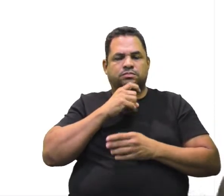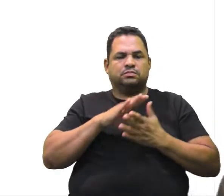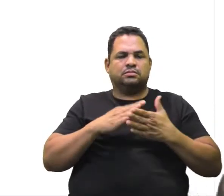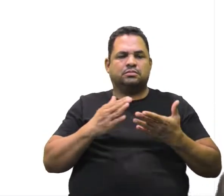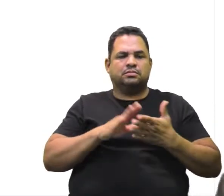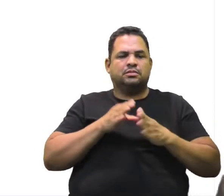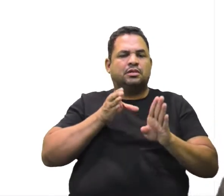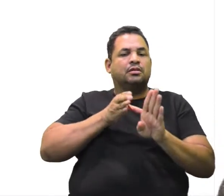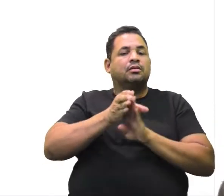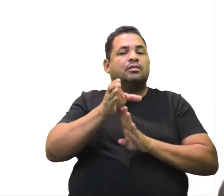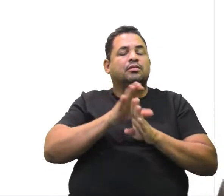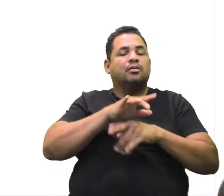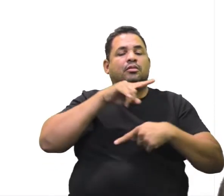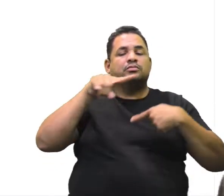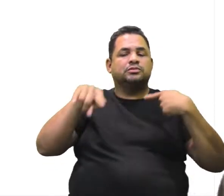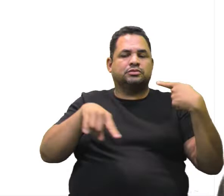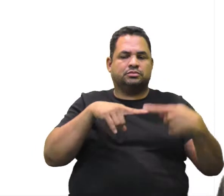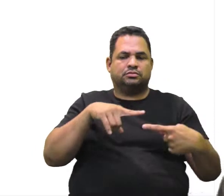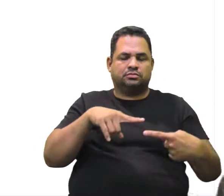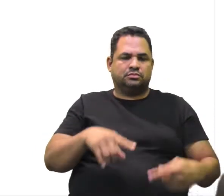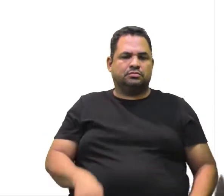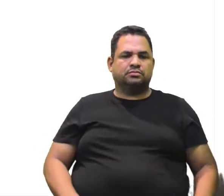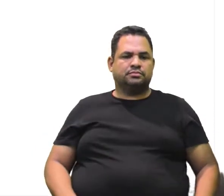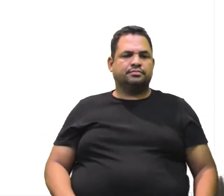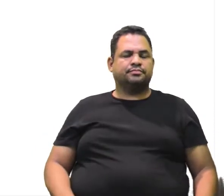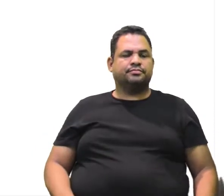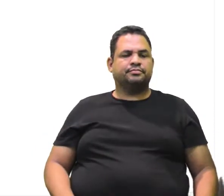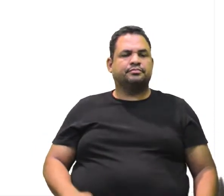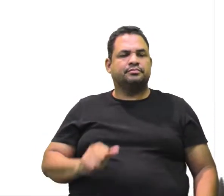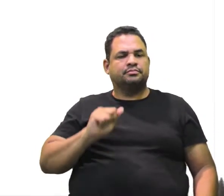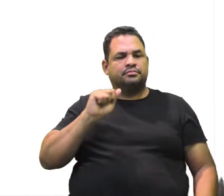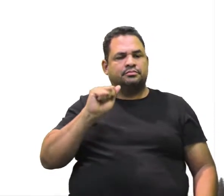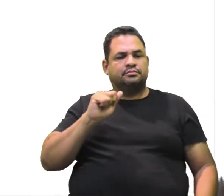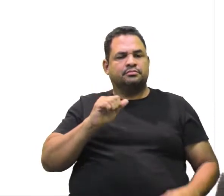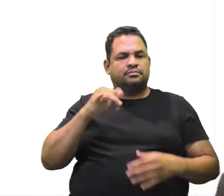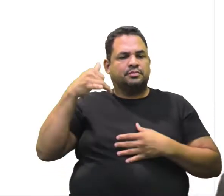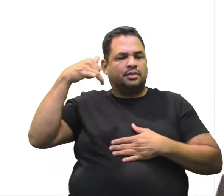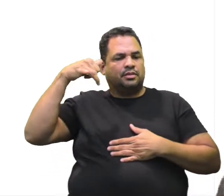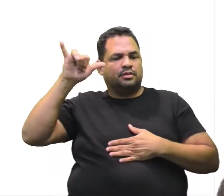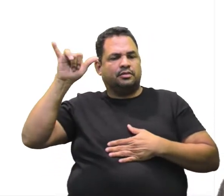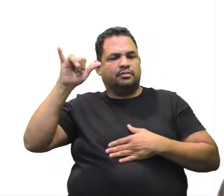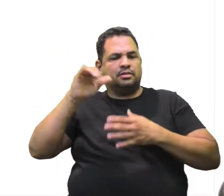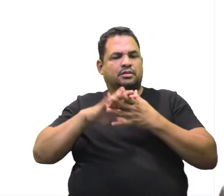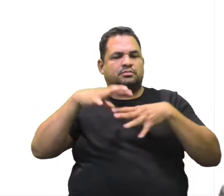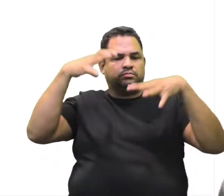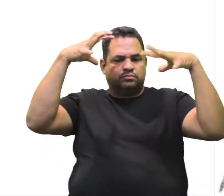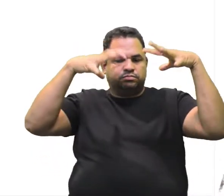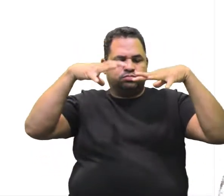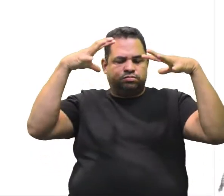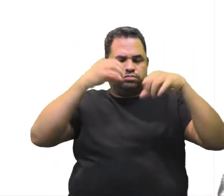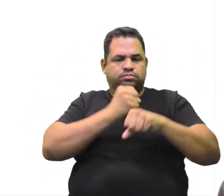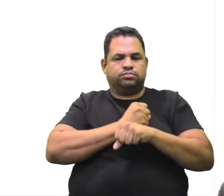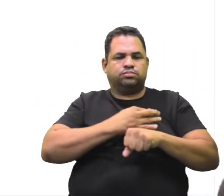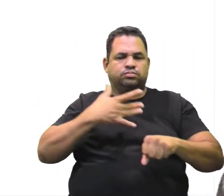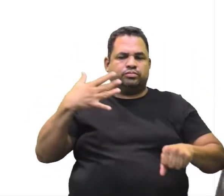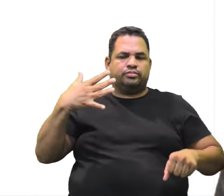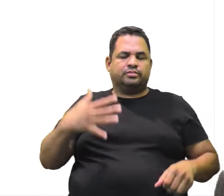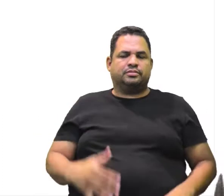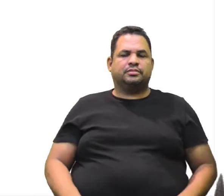Essa recomendação visa o quê? Letra A, evitar a chuva ácida. Olha